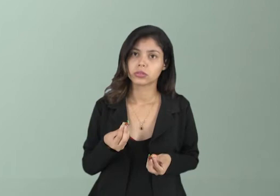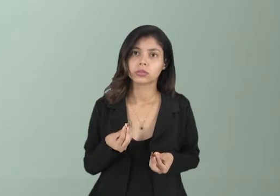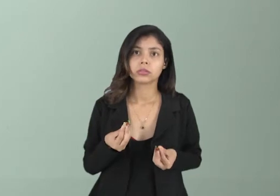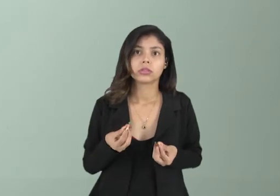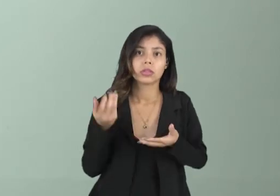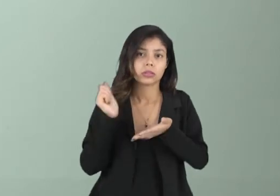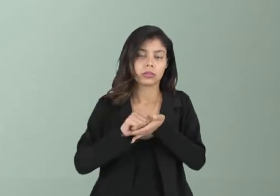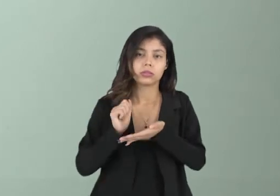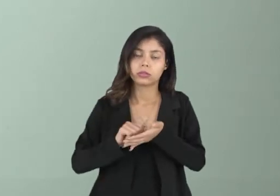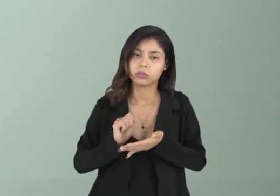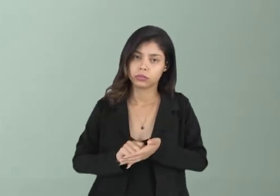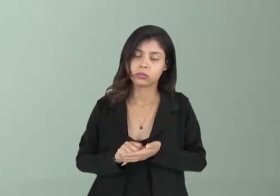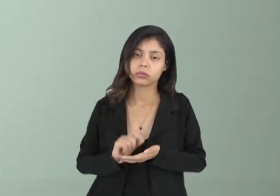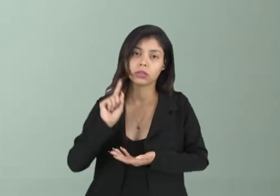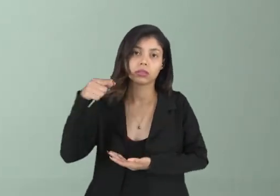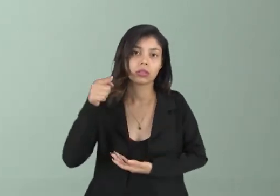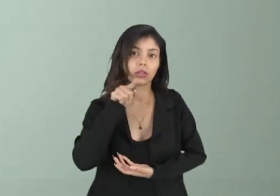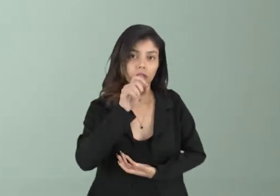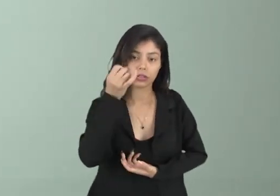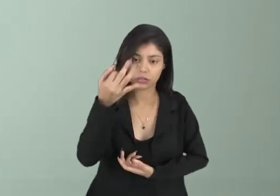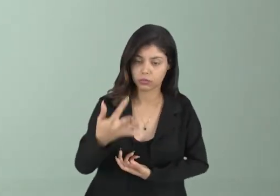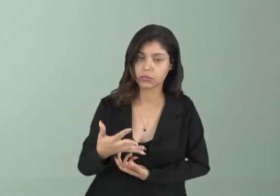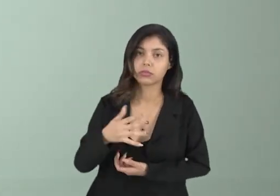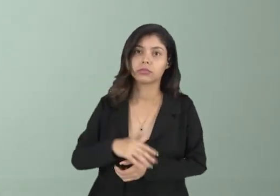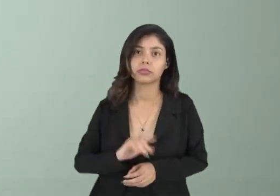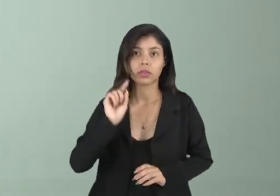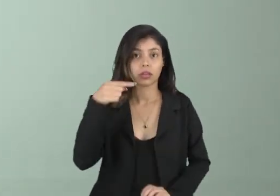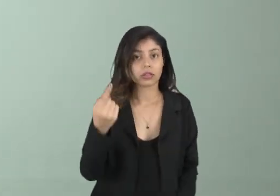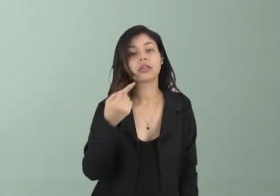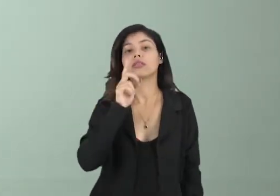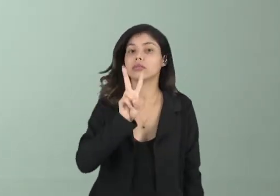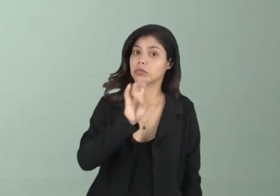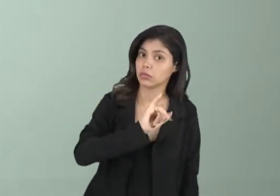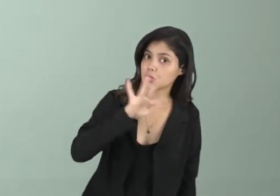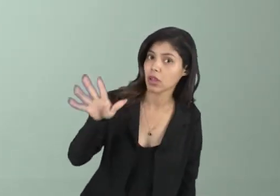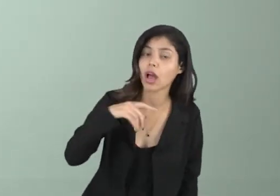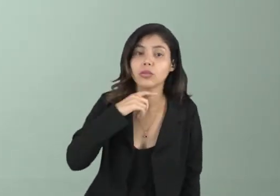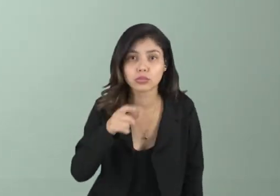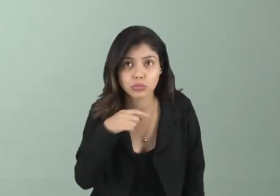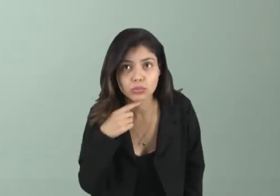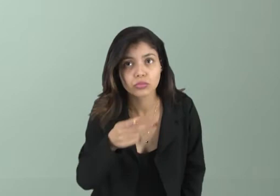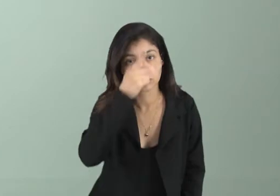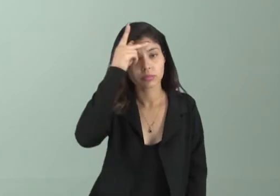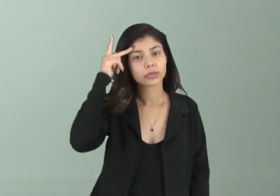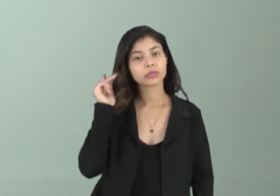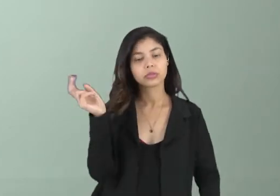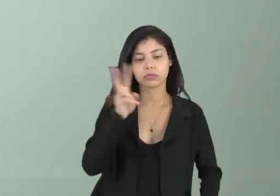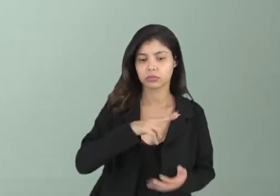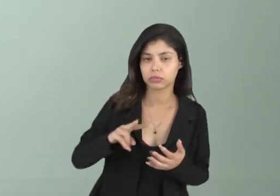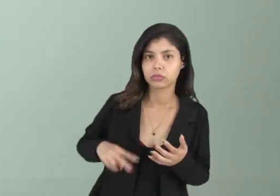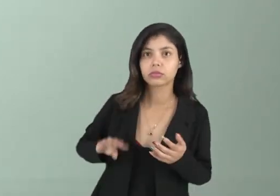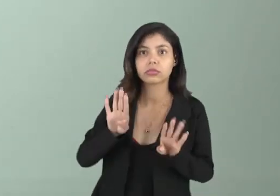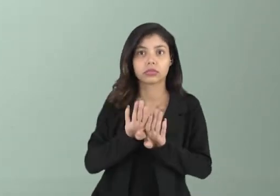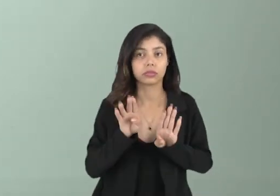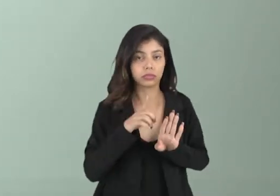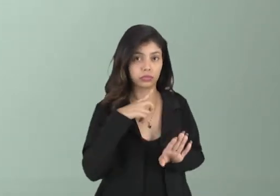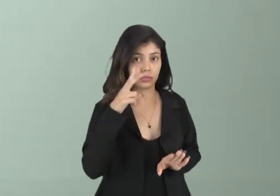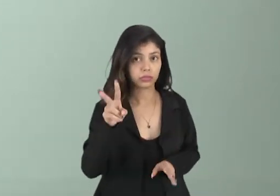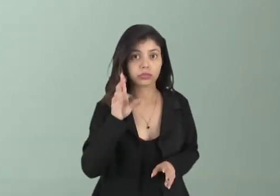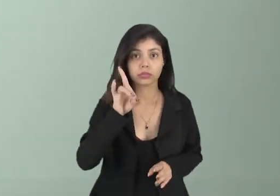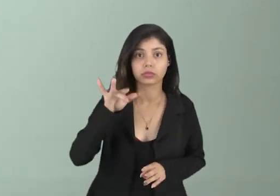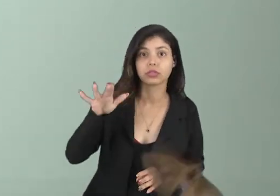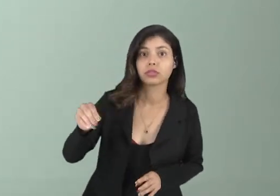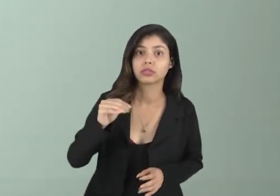de como é escrito, aquilo que você quer dar ênfase, aquilo que você quer deixar em dúvida no leitor, aquilo que o